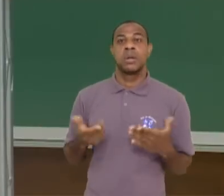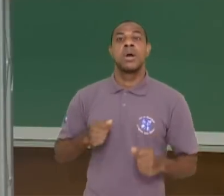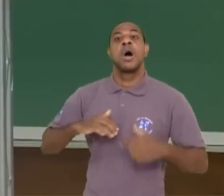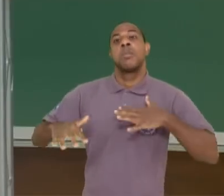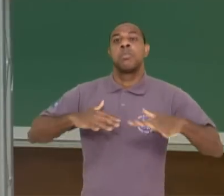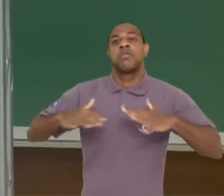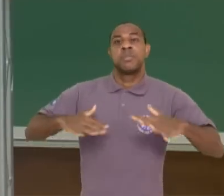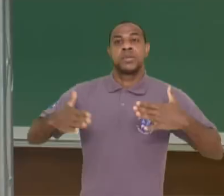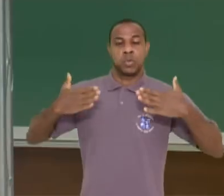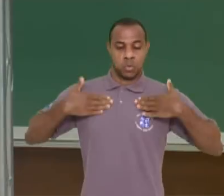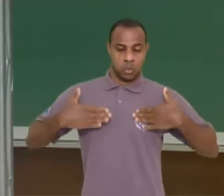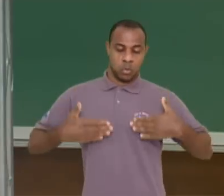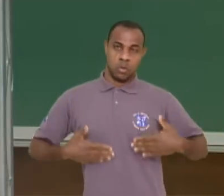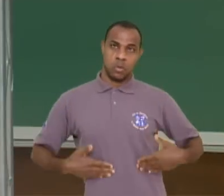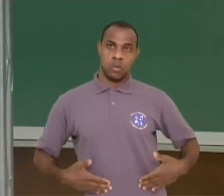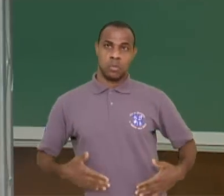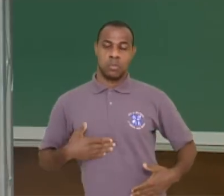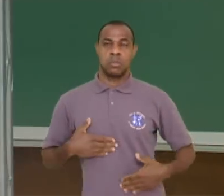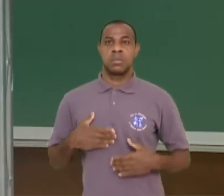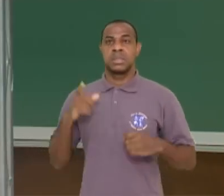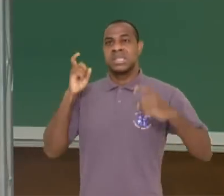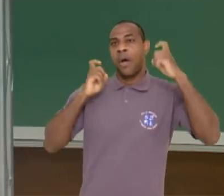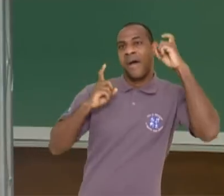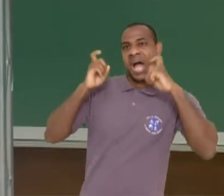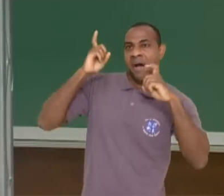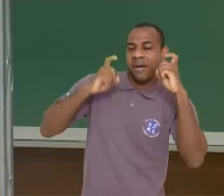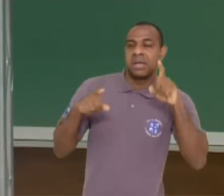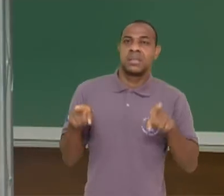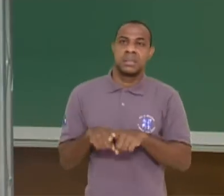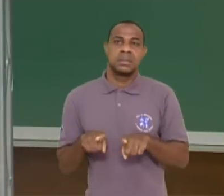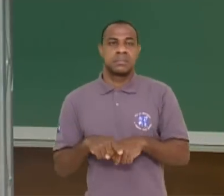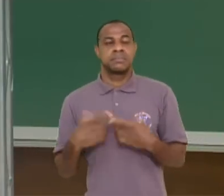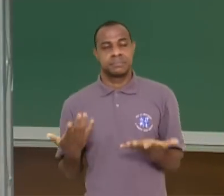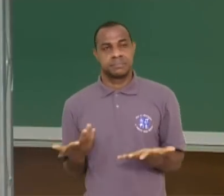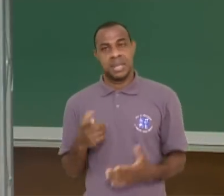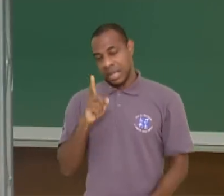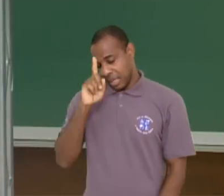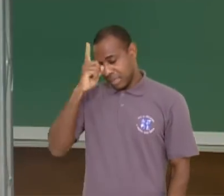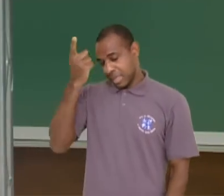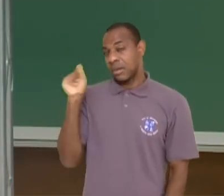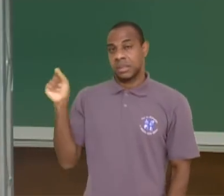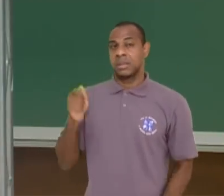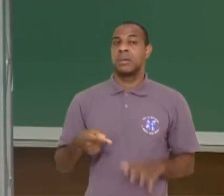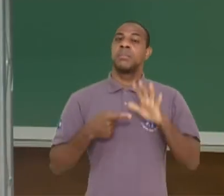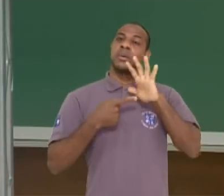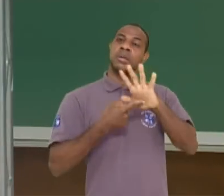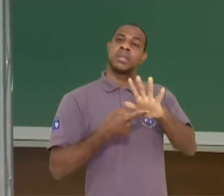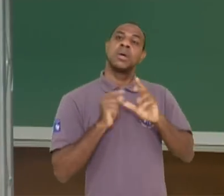movimentos corporais e fisionômicos. Então a ideia é justamente essa, né? Passar